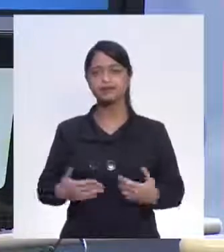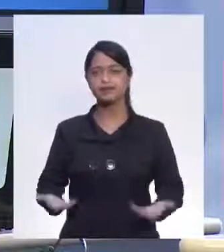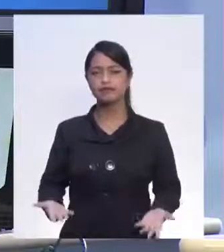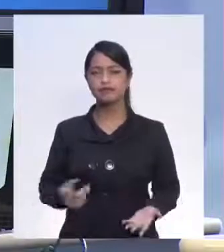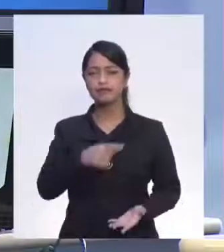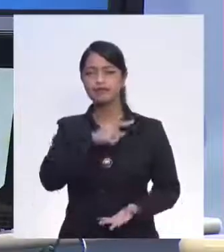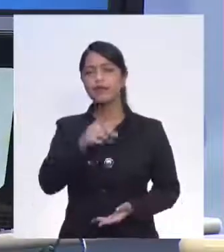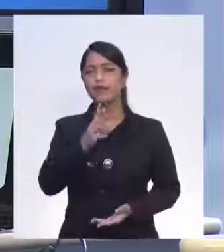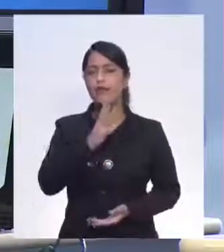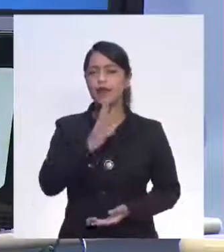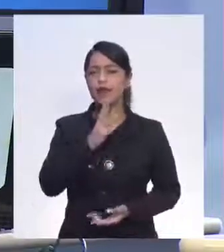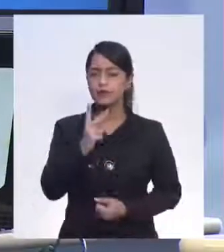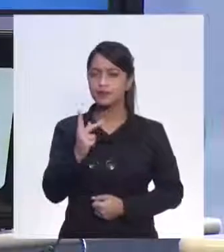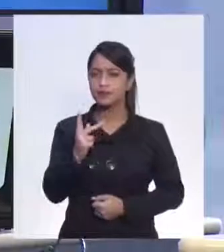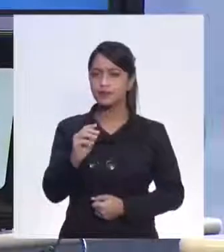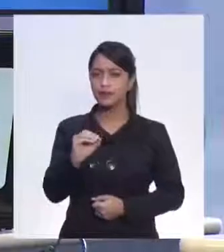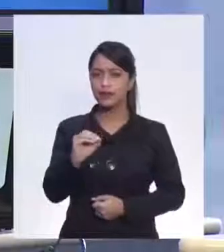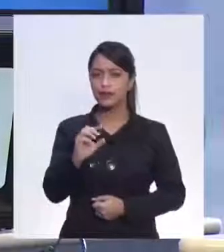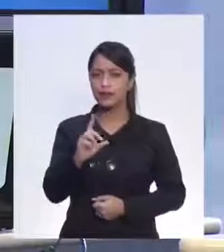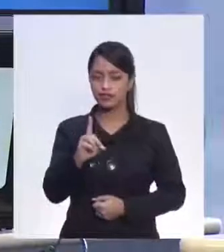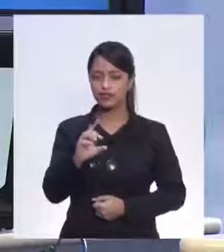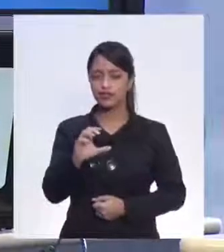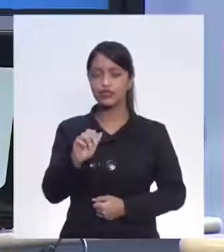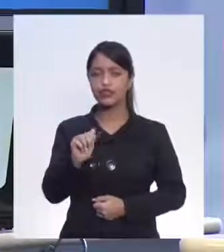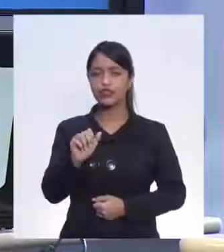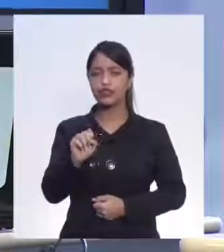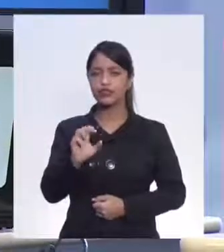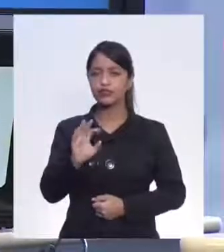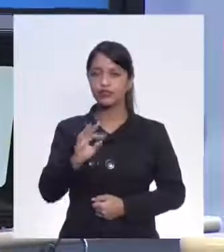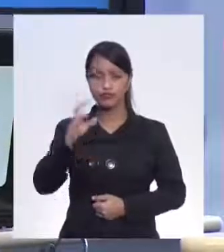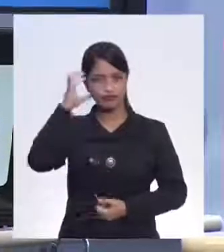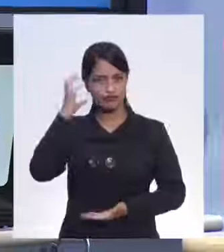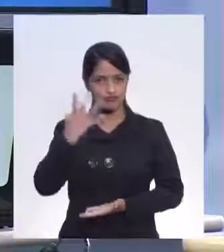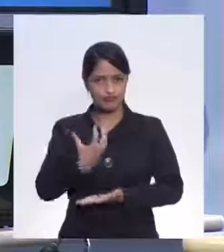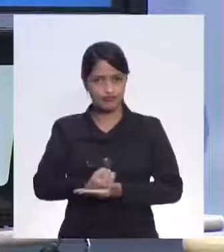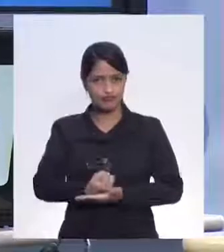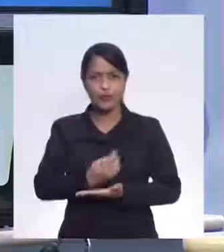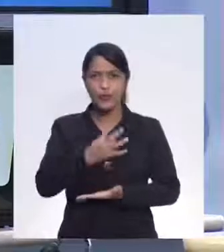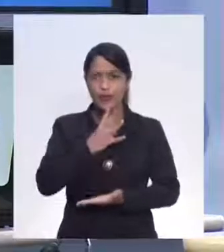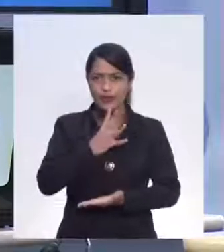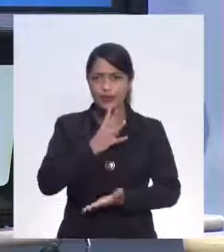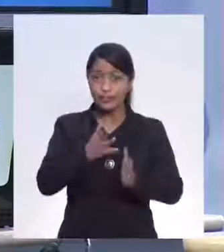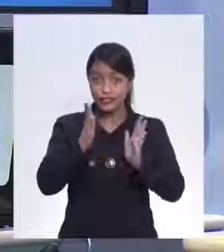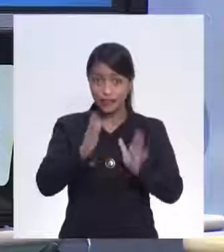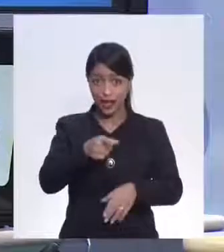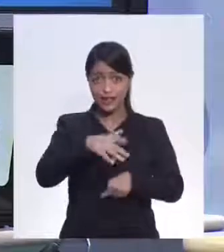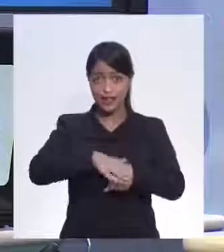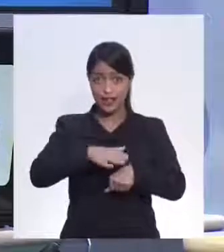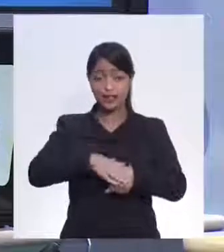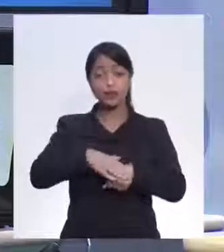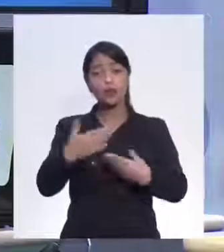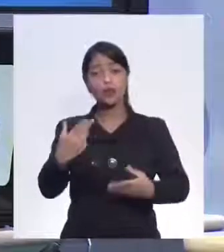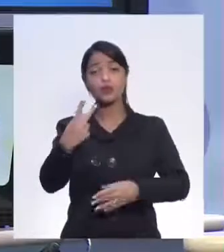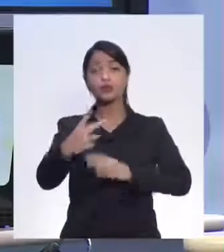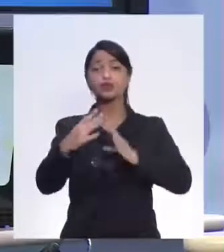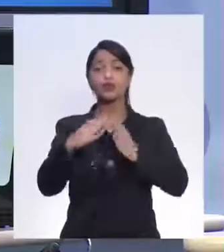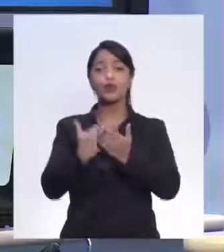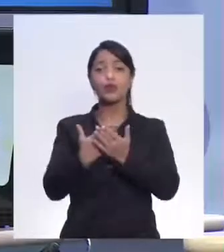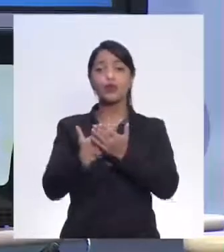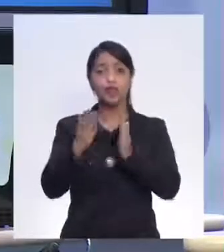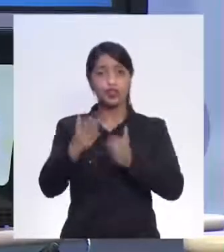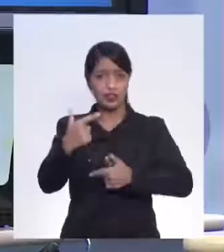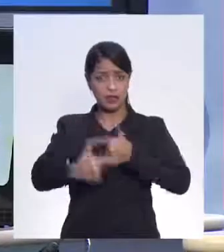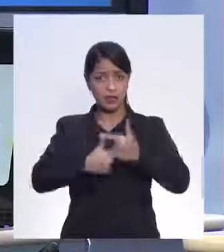conhecem podcast? Já gravaram podcast? A escola de vocês já trabalhou com isso, com a produção desse tipo